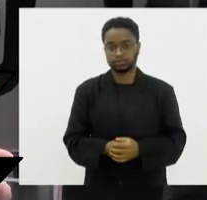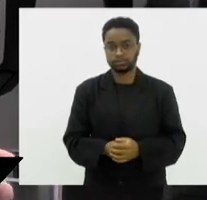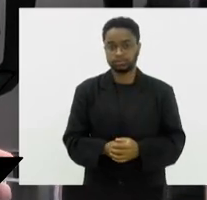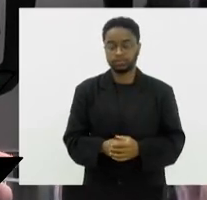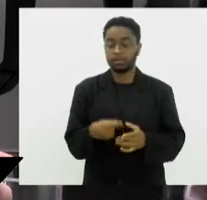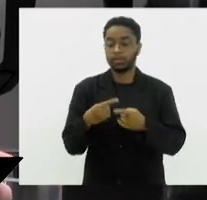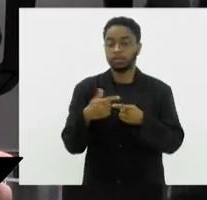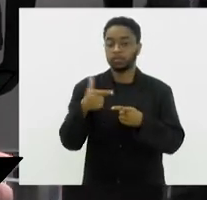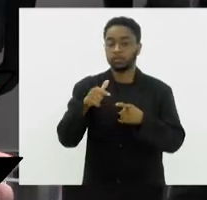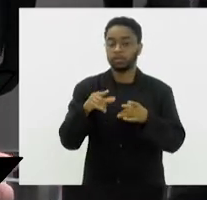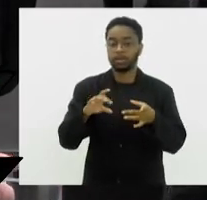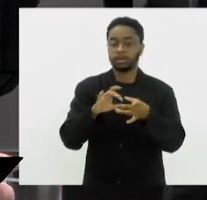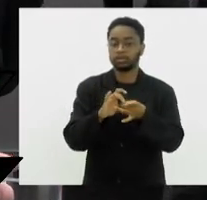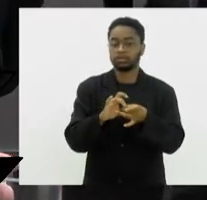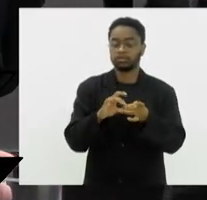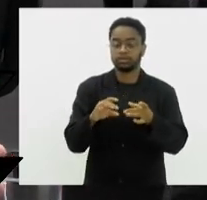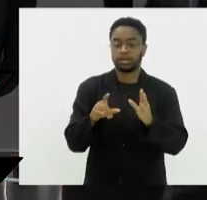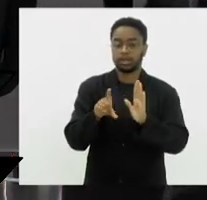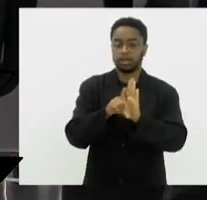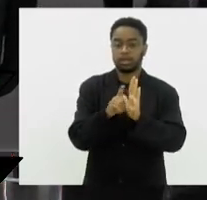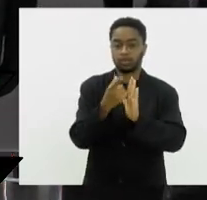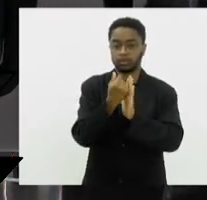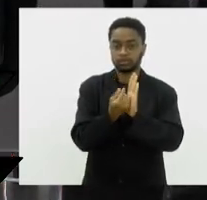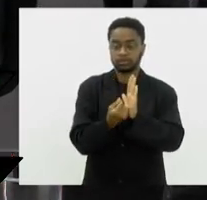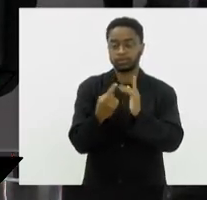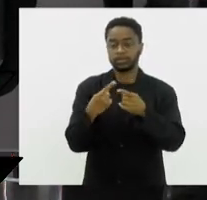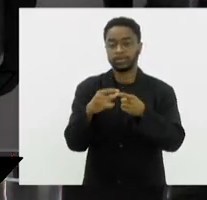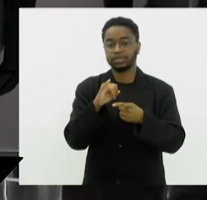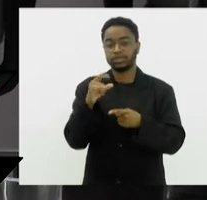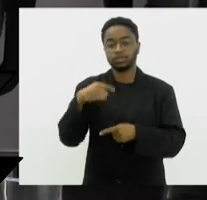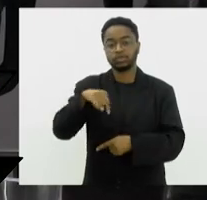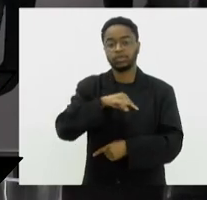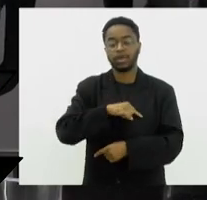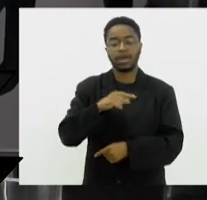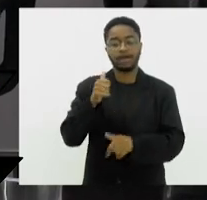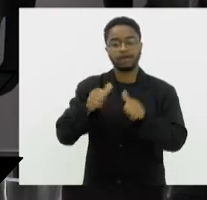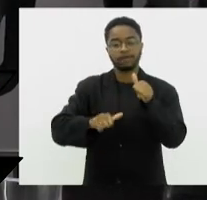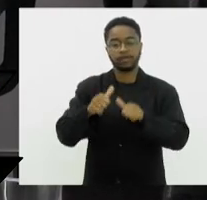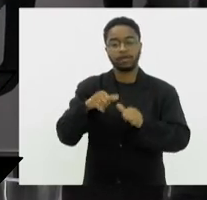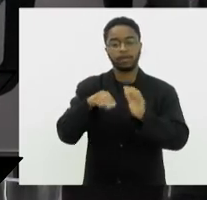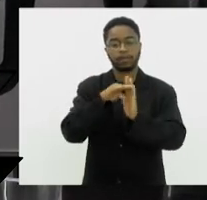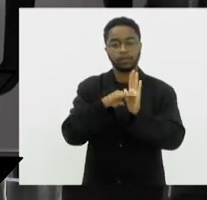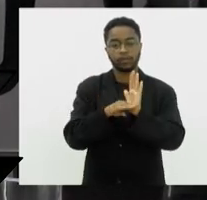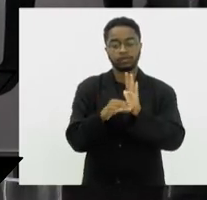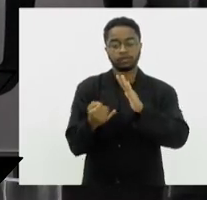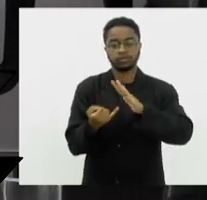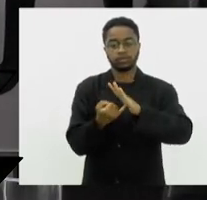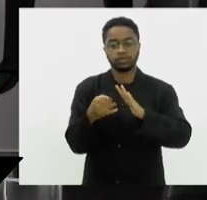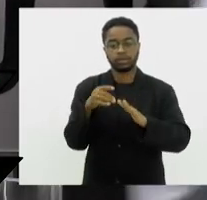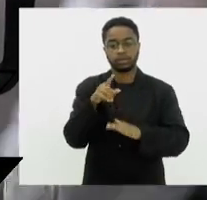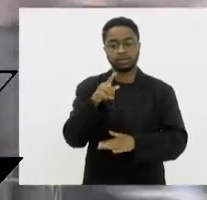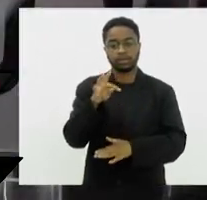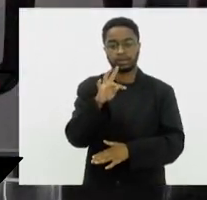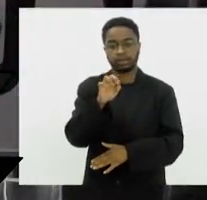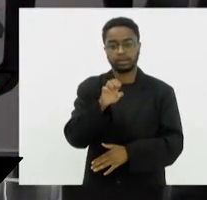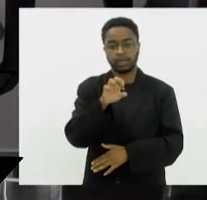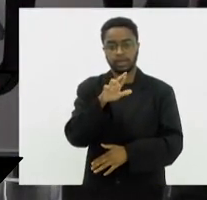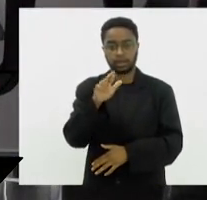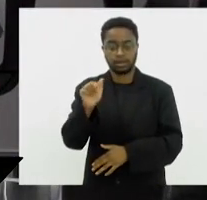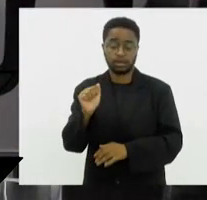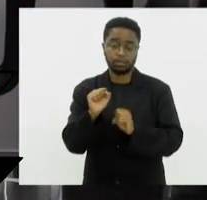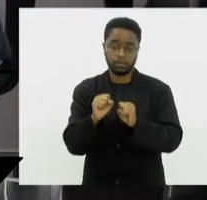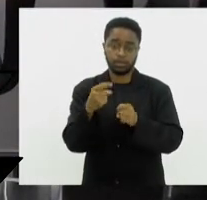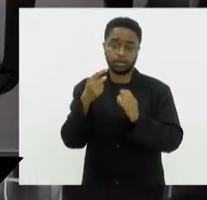previsto na lei orçamentária. Se a gente pegar lá os programas de trabalho do Instituto de Terra, pode pegar a